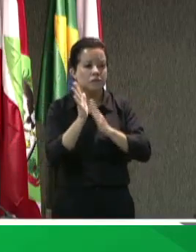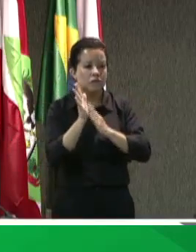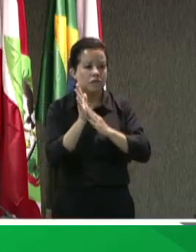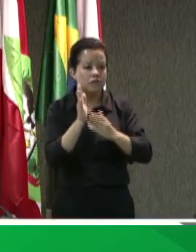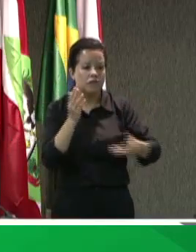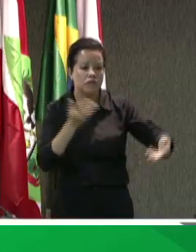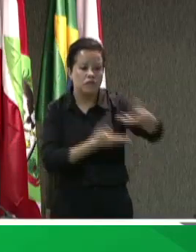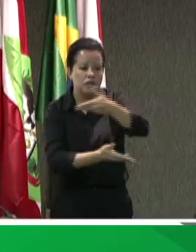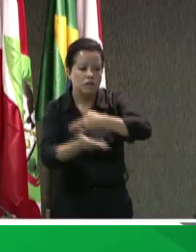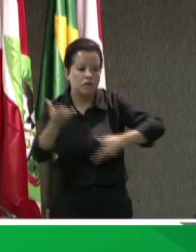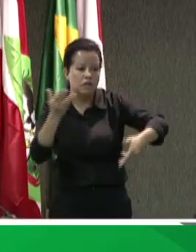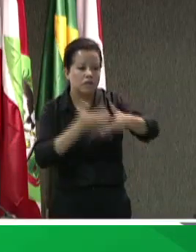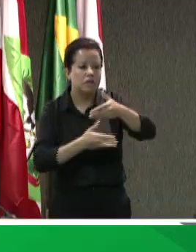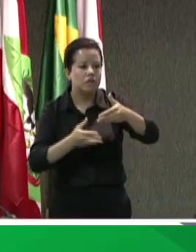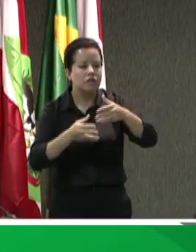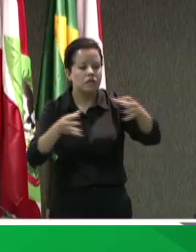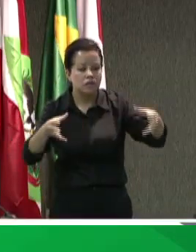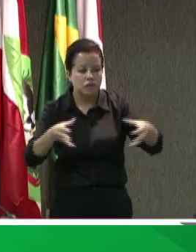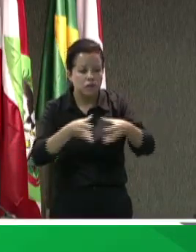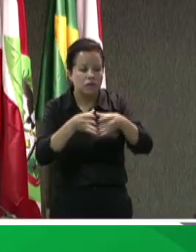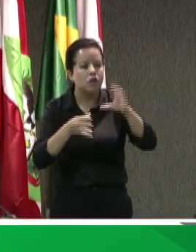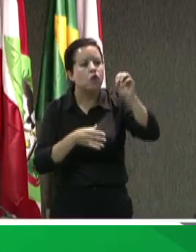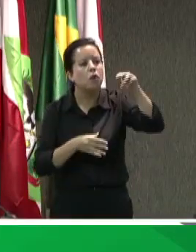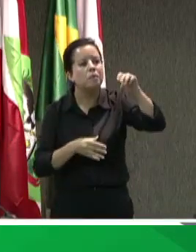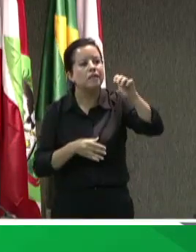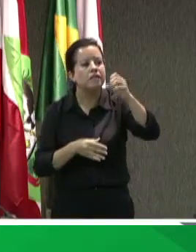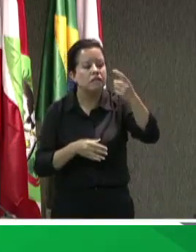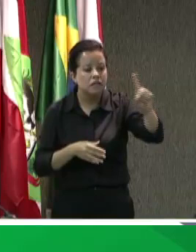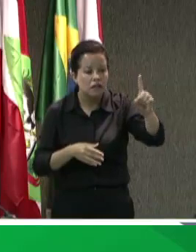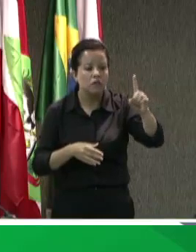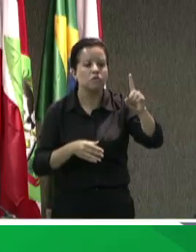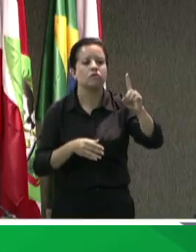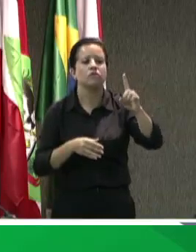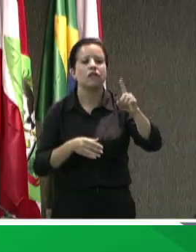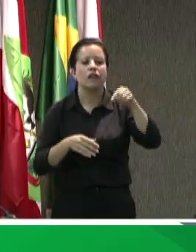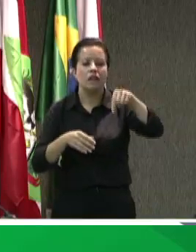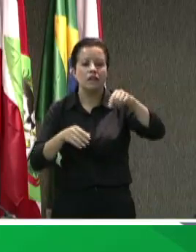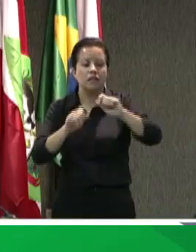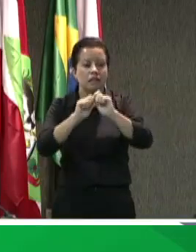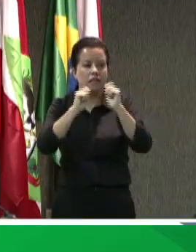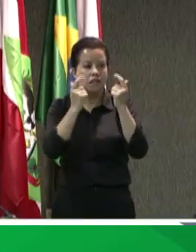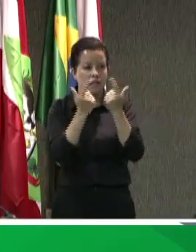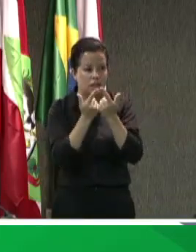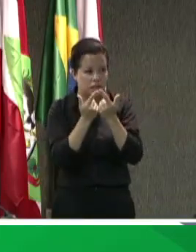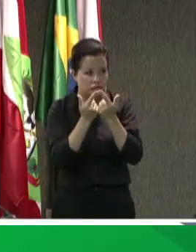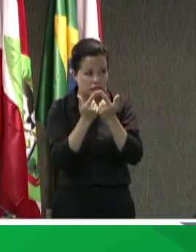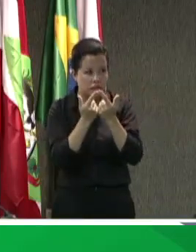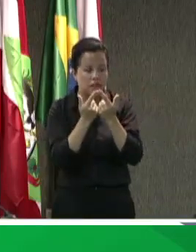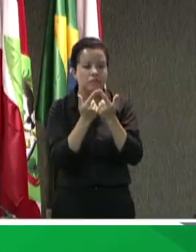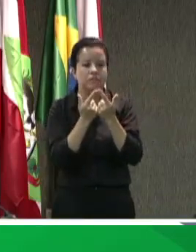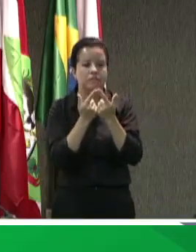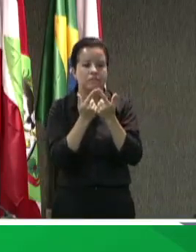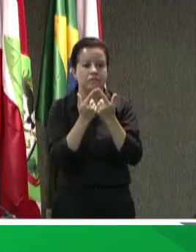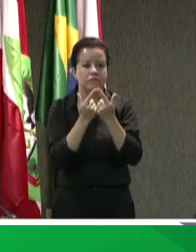envolver a Comissão dos Direitos da Pessoa com Deficiência aqui da LESC, tá? Na luta de